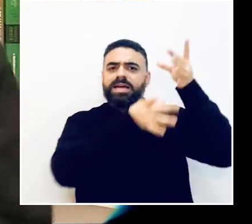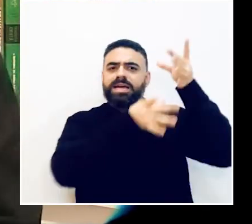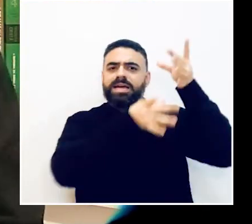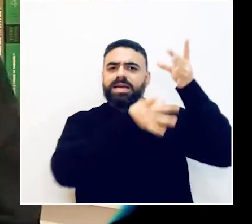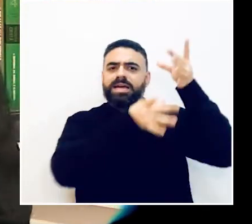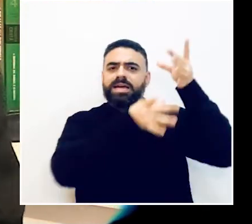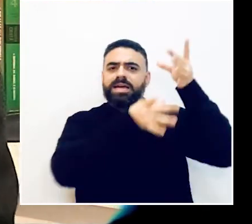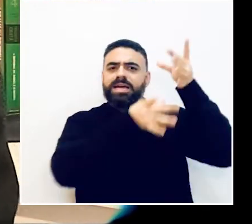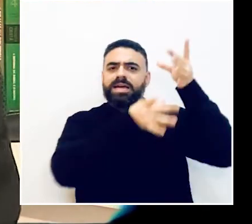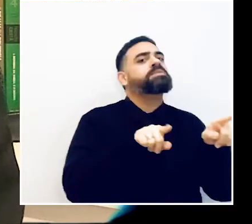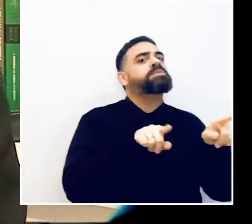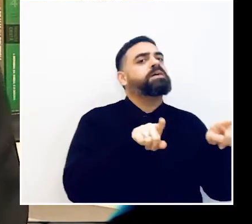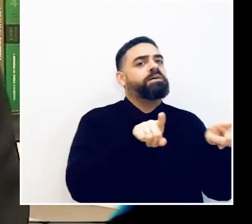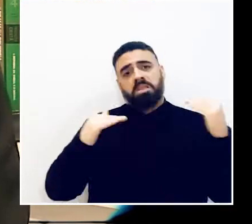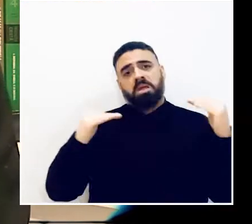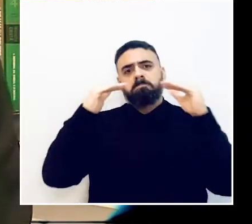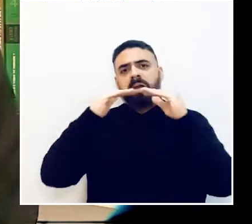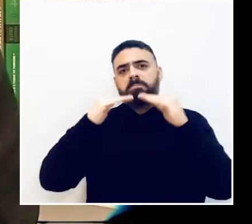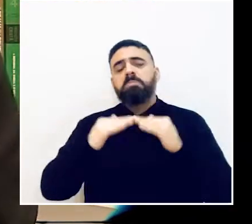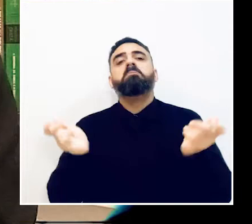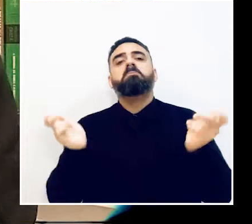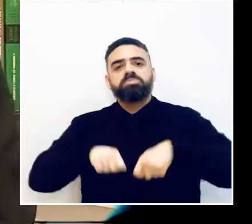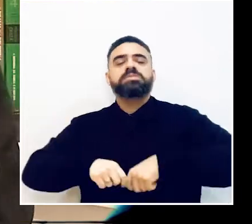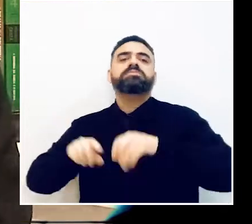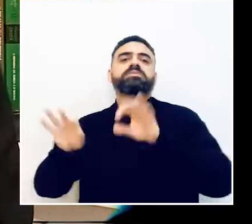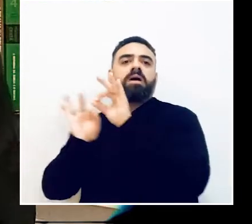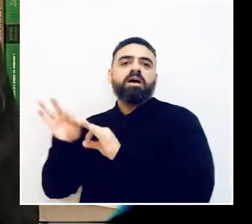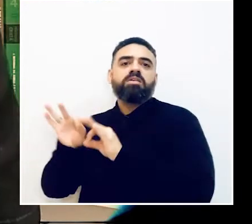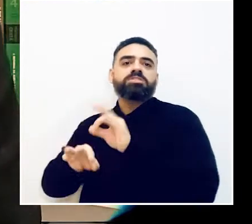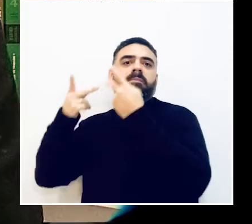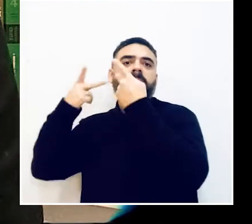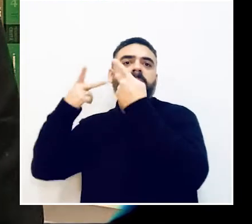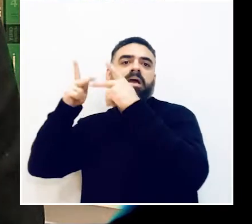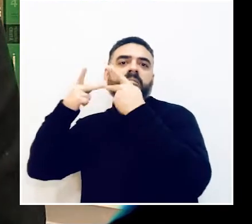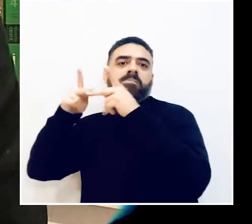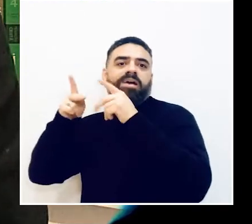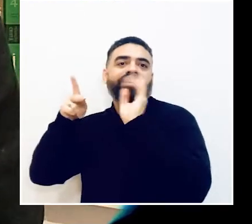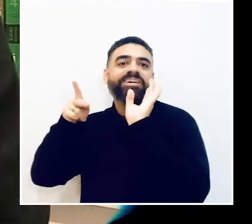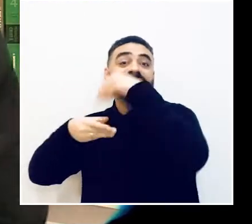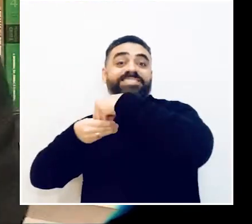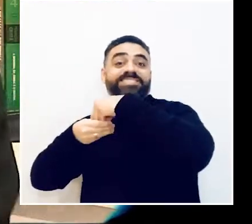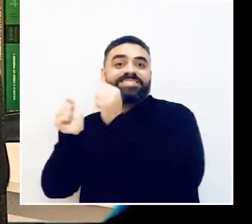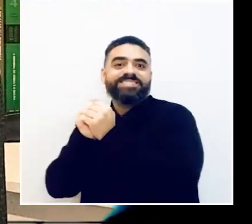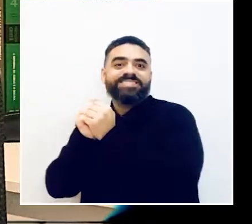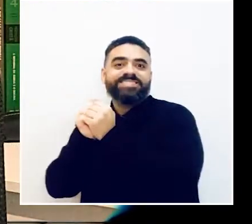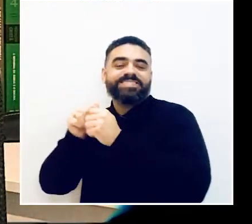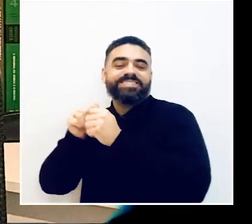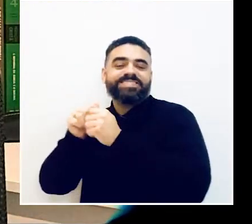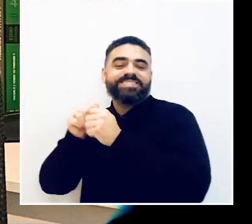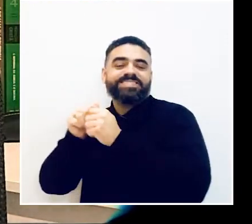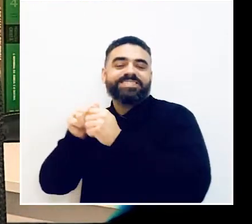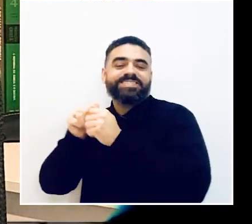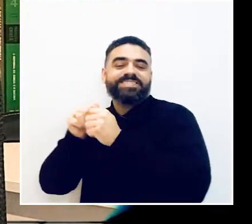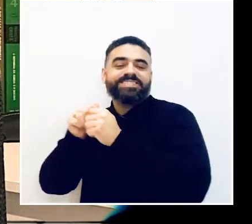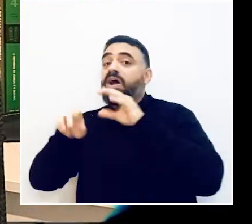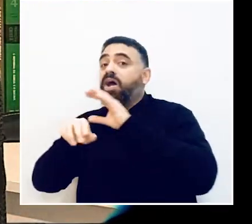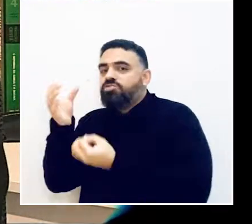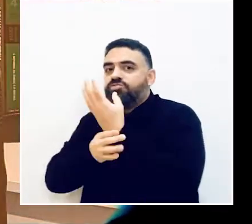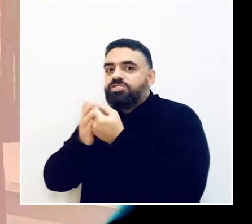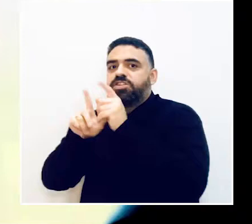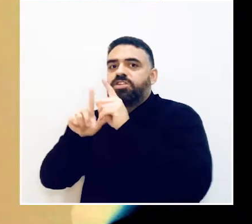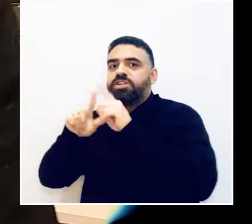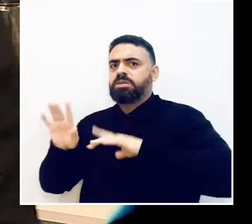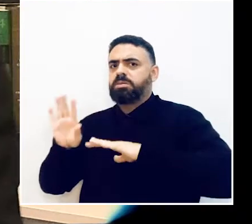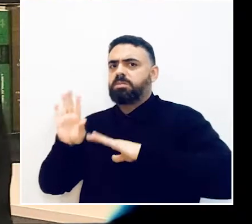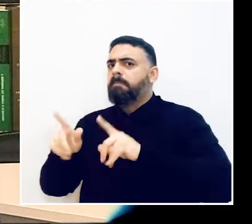as mesmas minúcias que se tenha na preparação de um sermão precisam haver para a preparação, para a composição de uma música